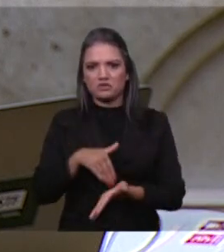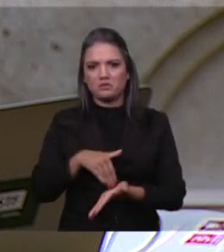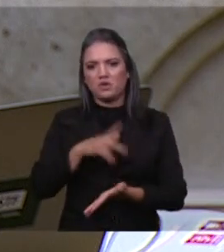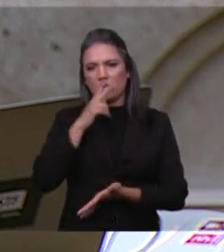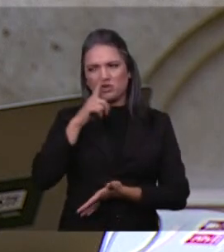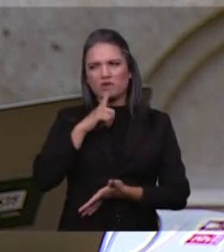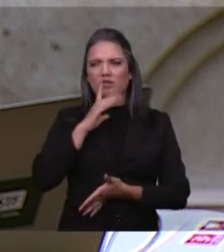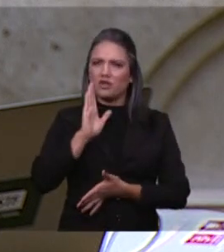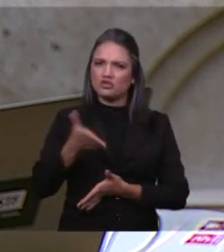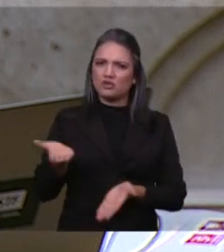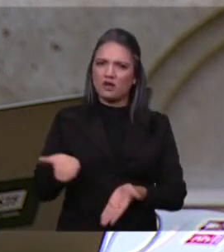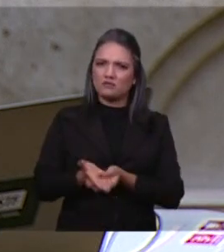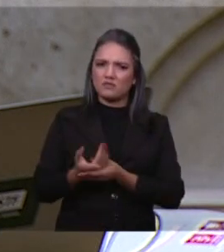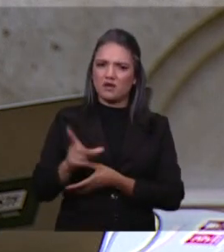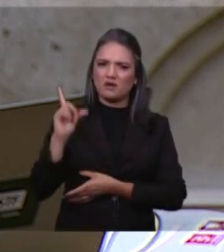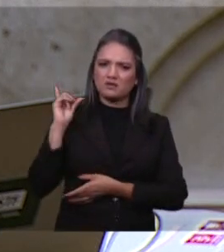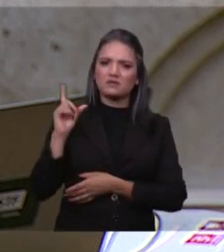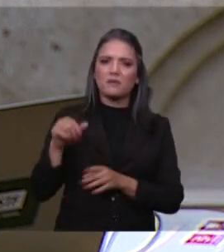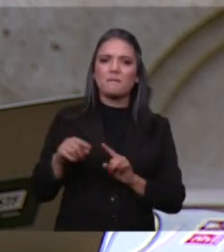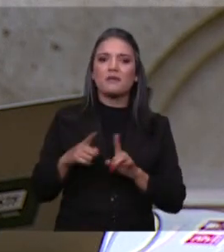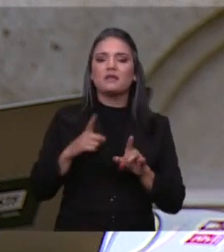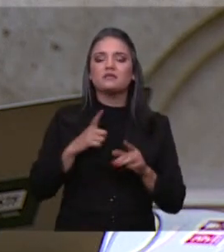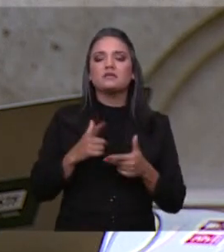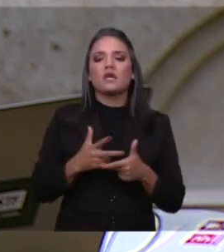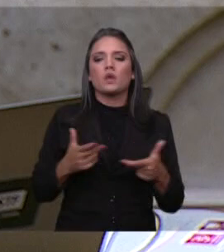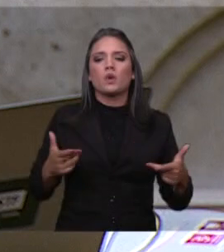quanto a isso. Mas há uma questão prévia aqui